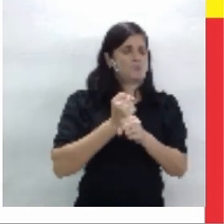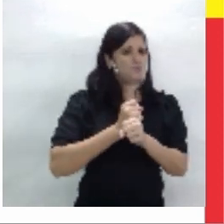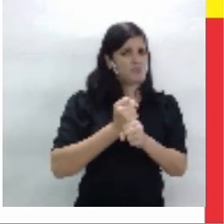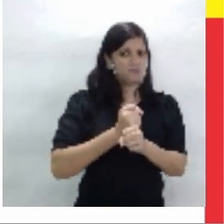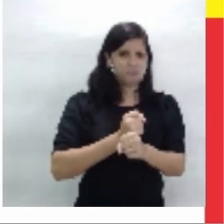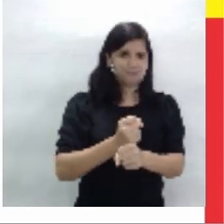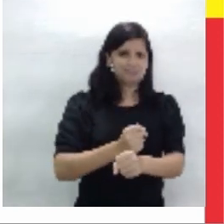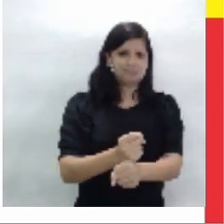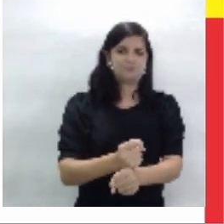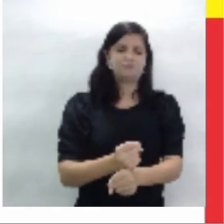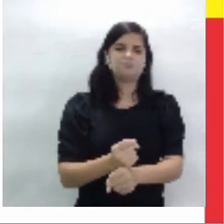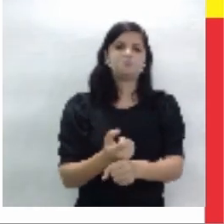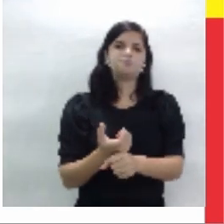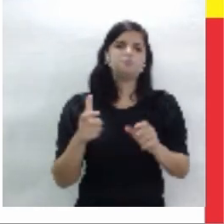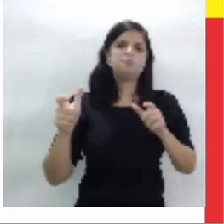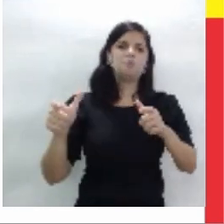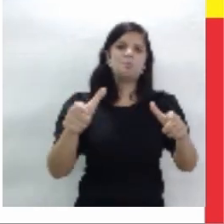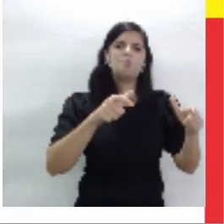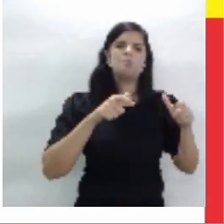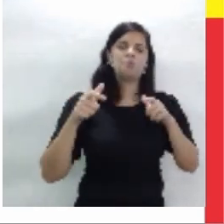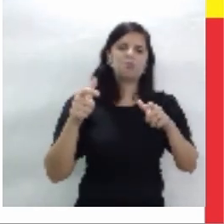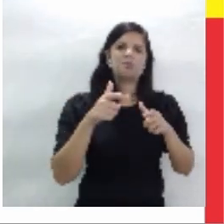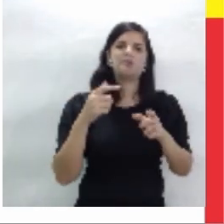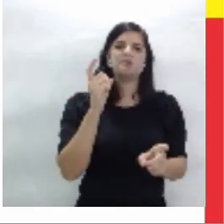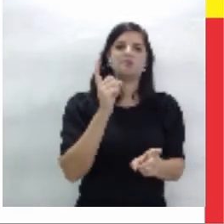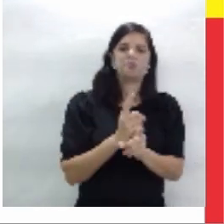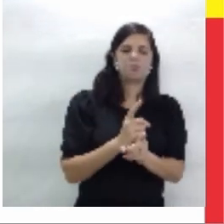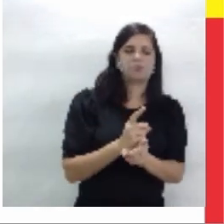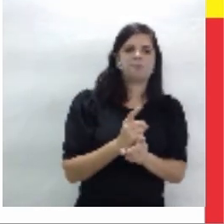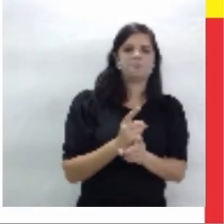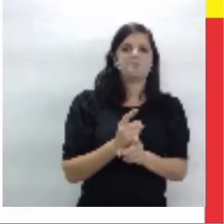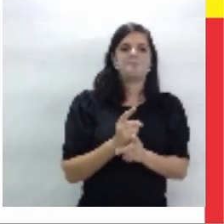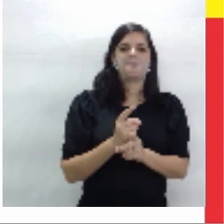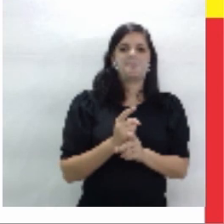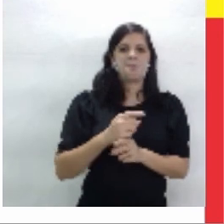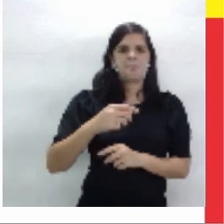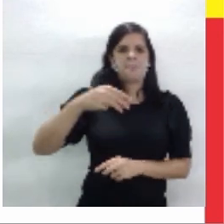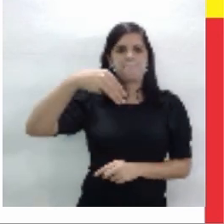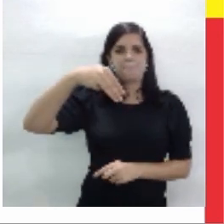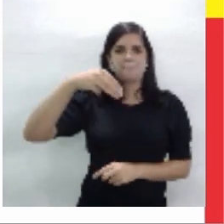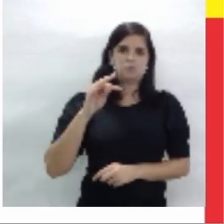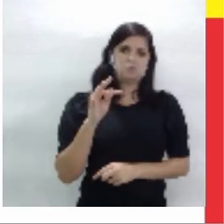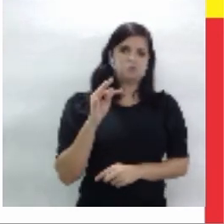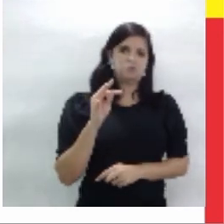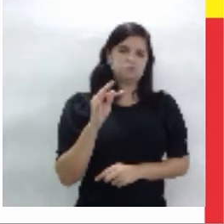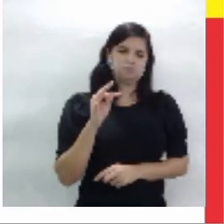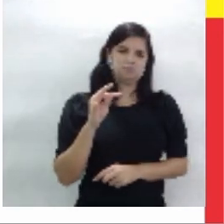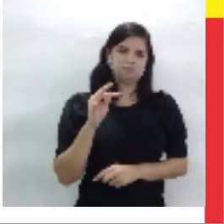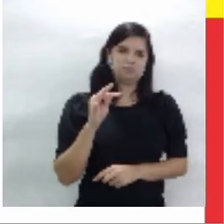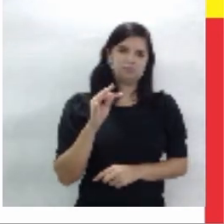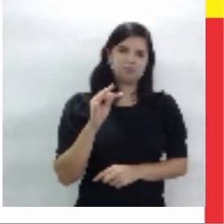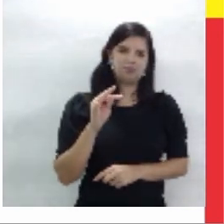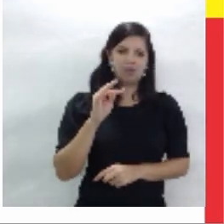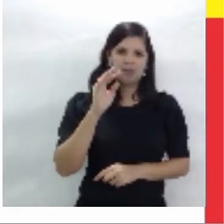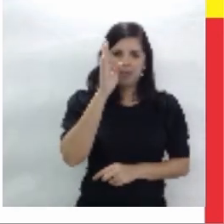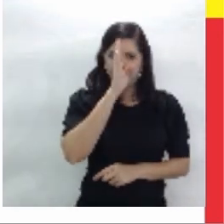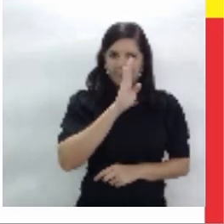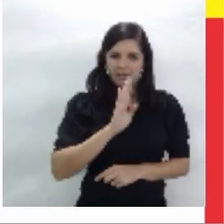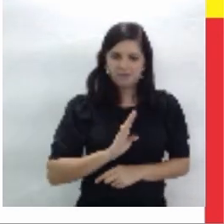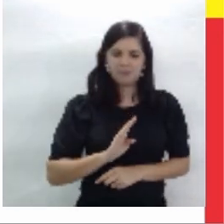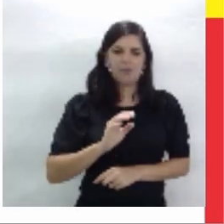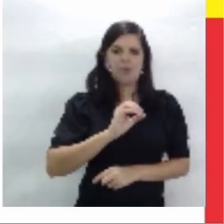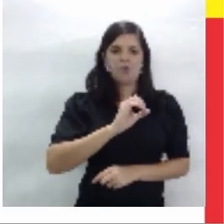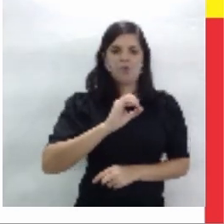tá? Essa região que vocês estão vendo aí é uma região no Mato Grosso, ok? Na parte oeste do